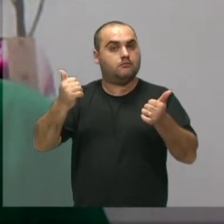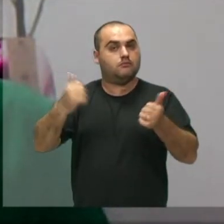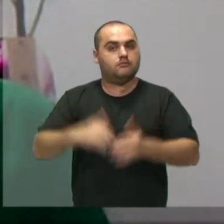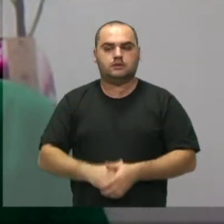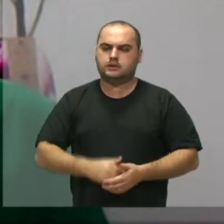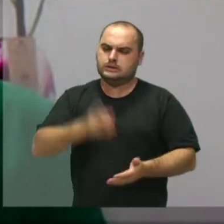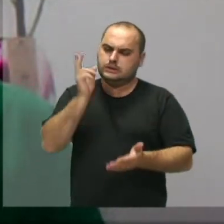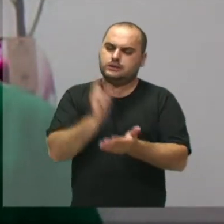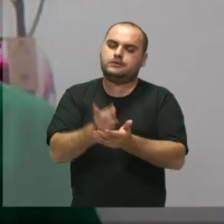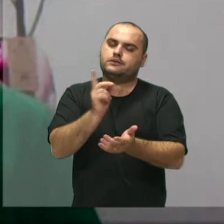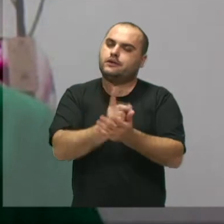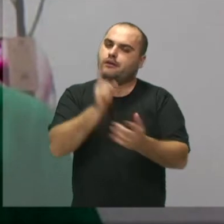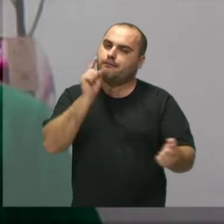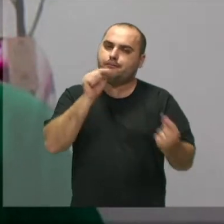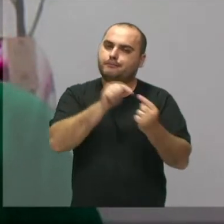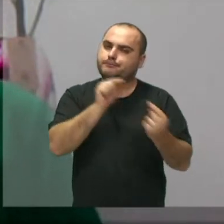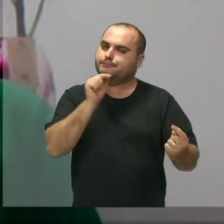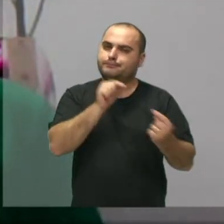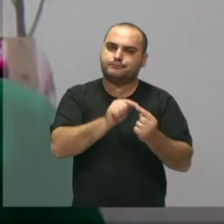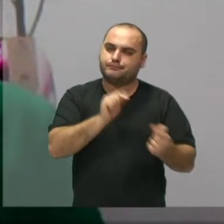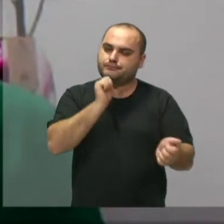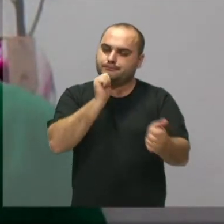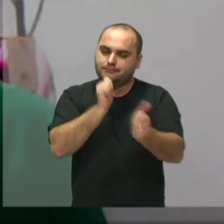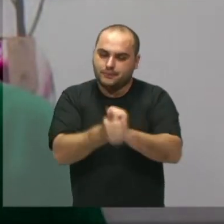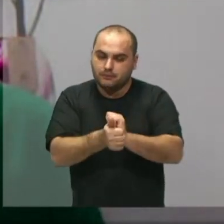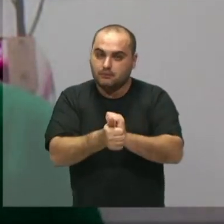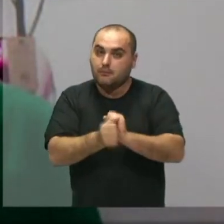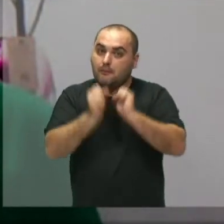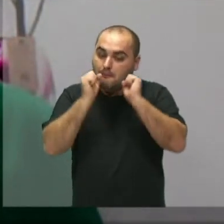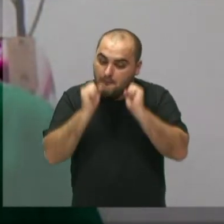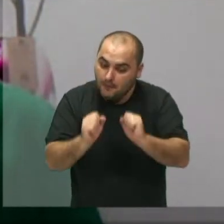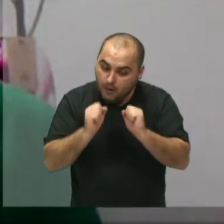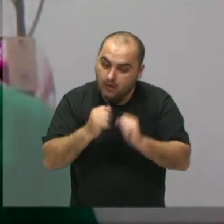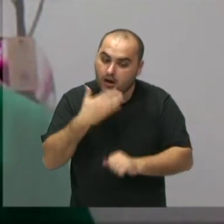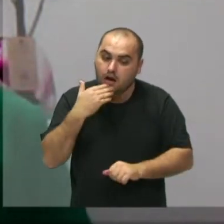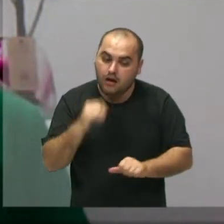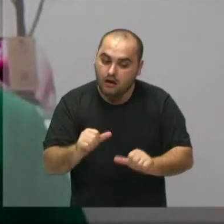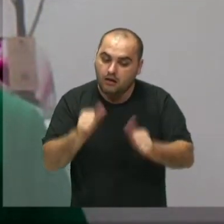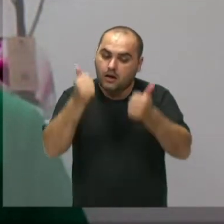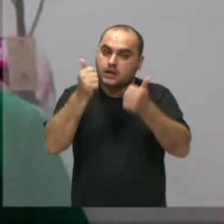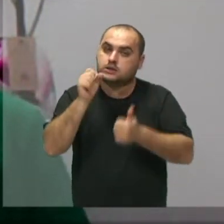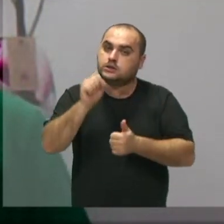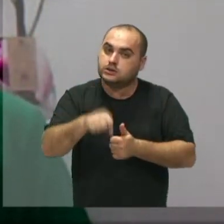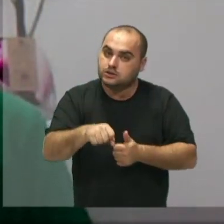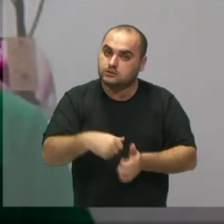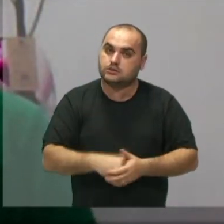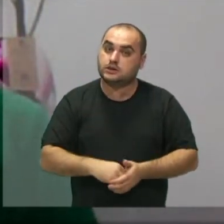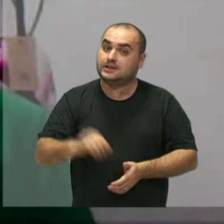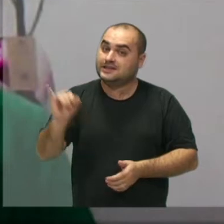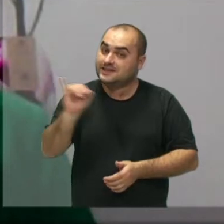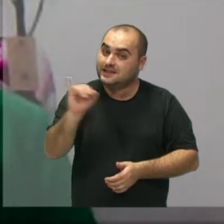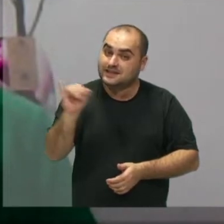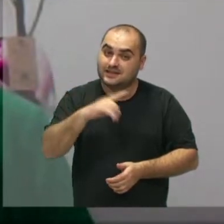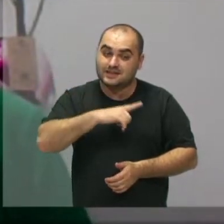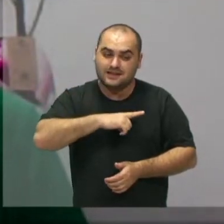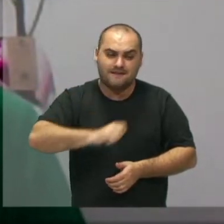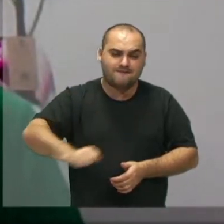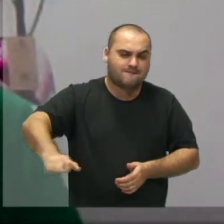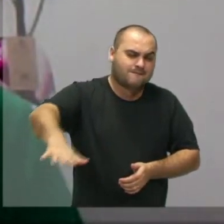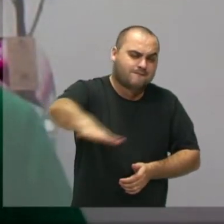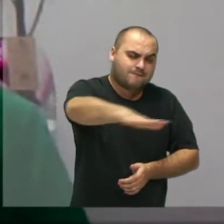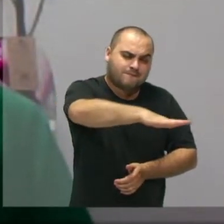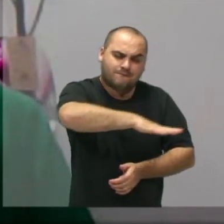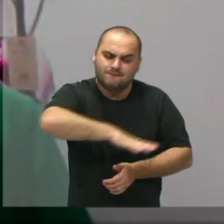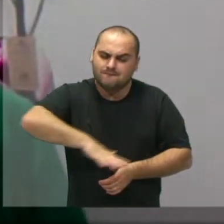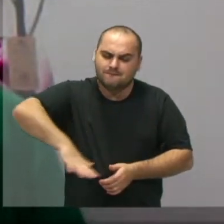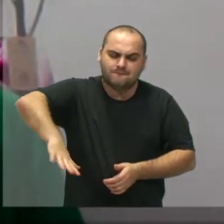foi o objetivo quando eu trouxe esporte. Acho que a gente pode ainda melhorar ainda mais. Itajaí é uma cidade que tem uma diversidade de esporte muito